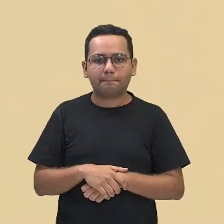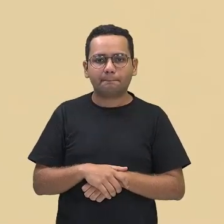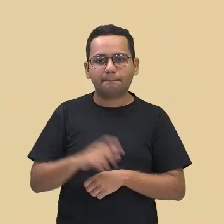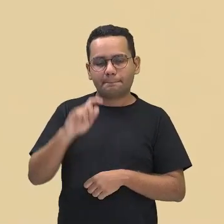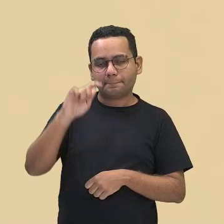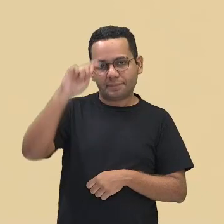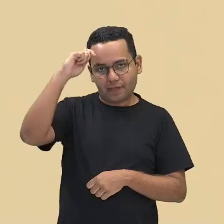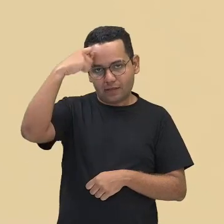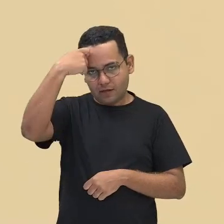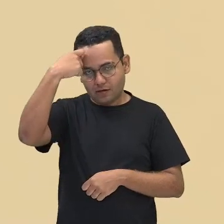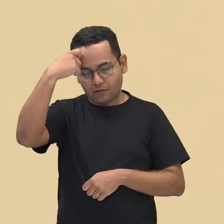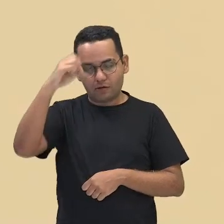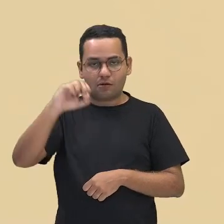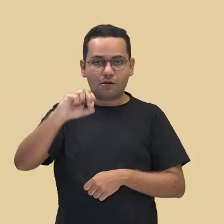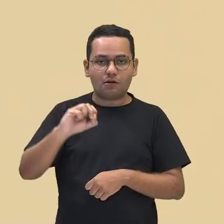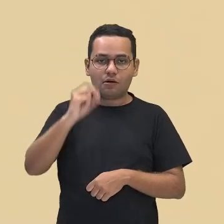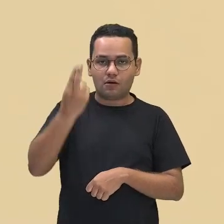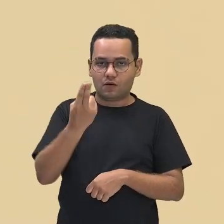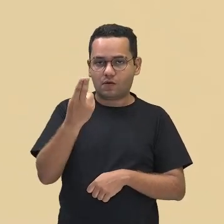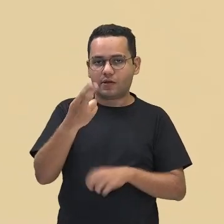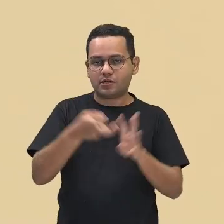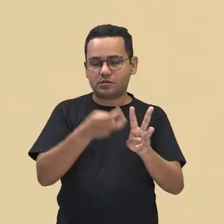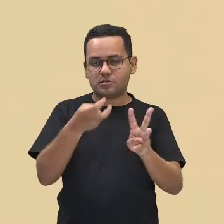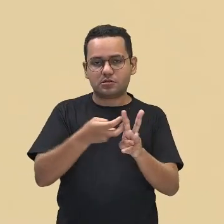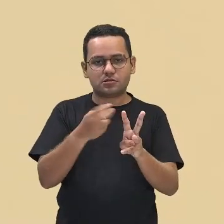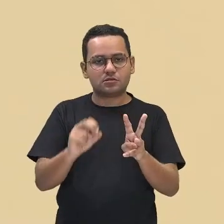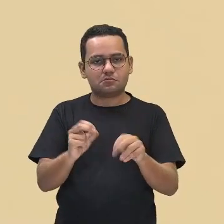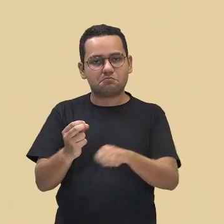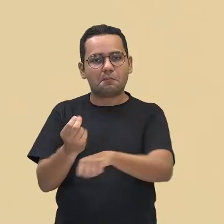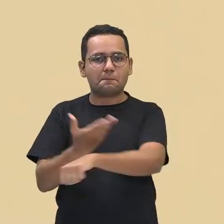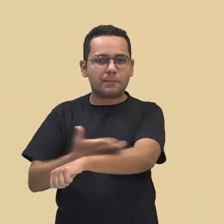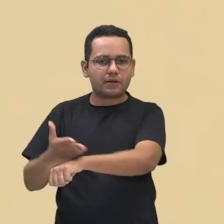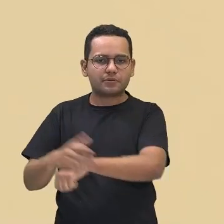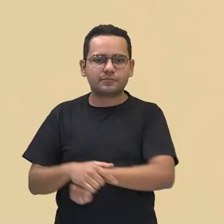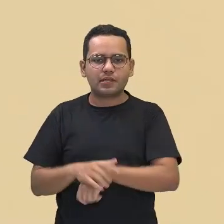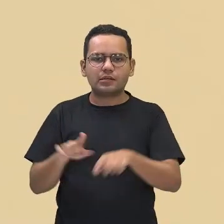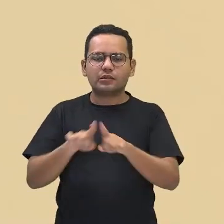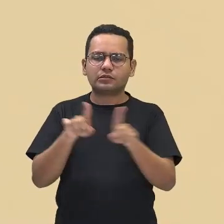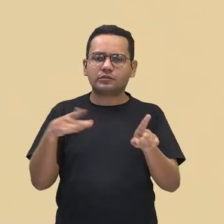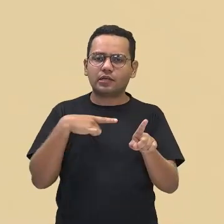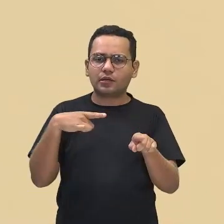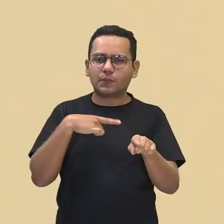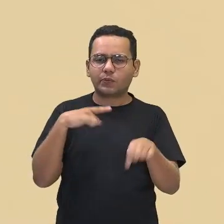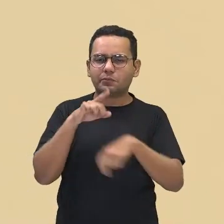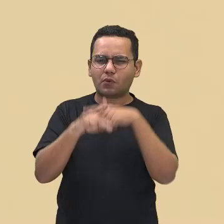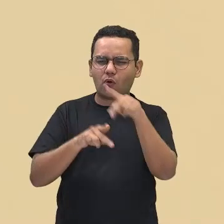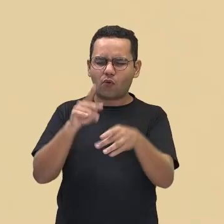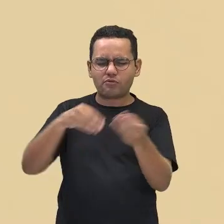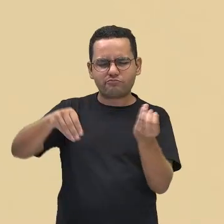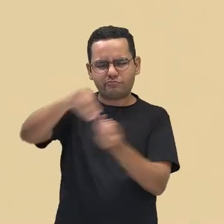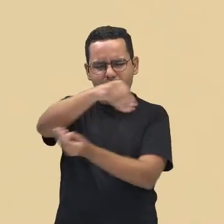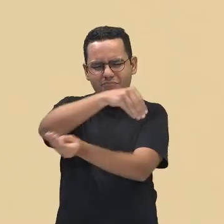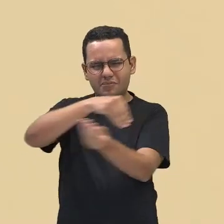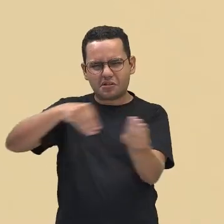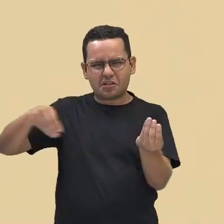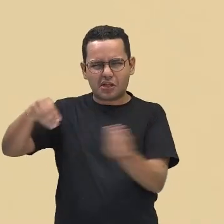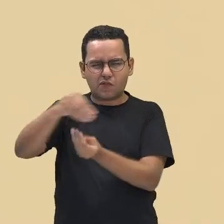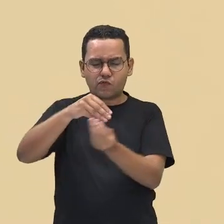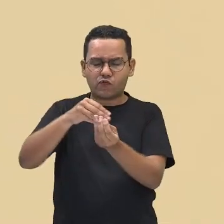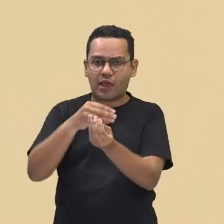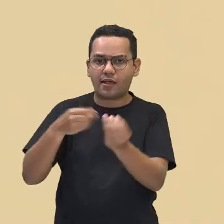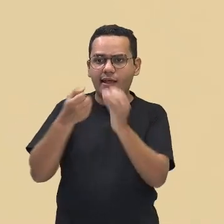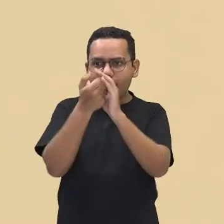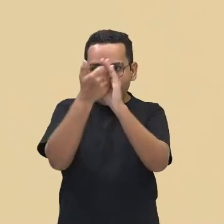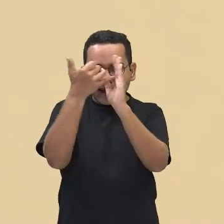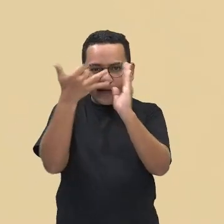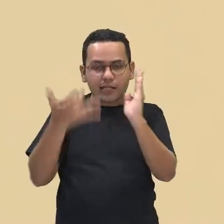branco, certo? A gente percebe uma multiculturalidade, uma multietnicidade que vai para